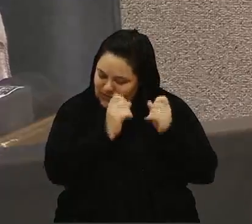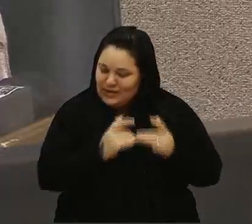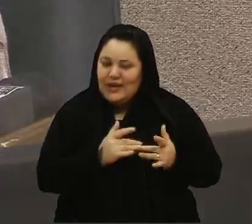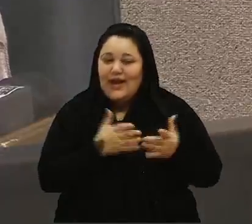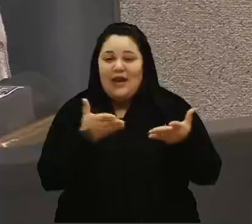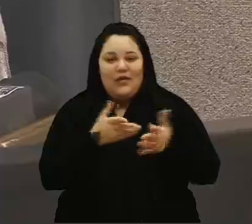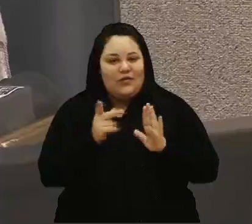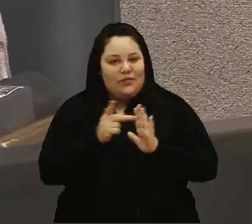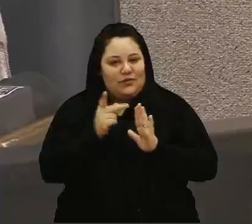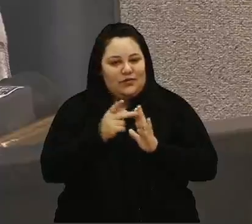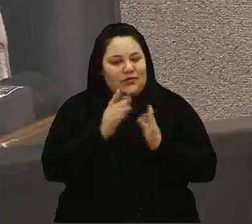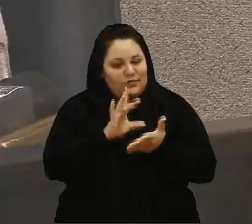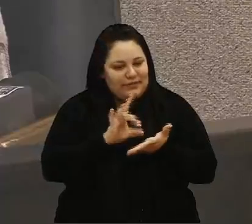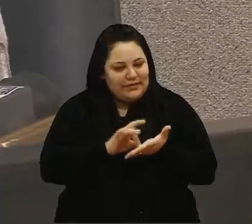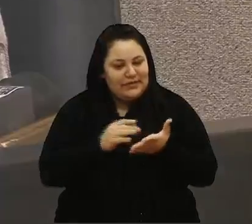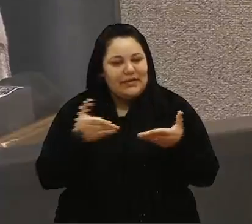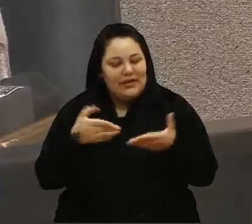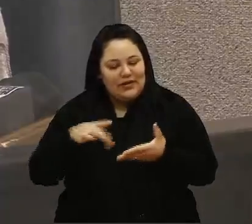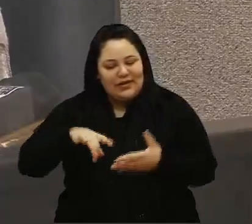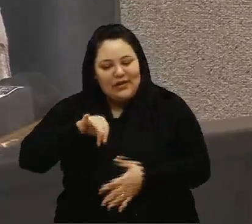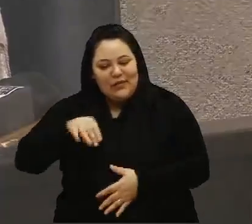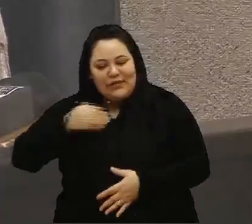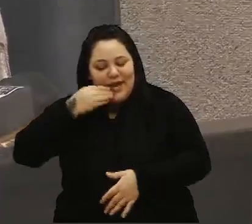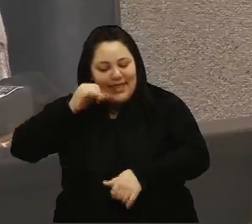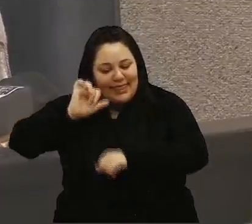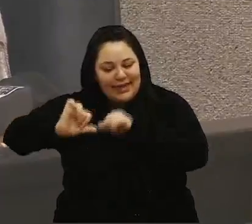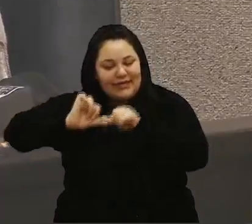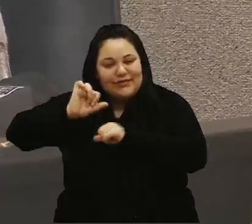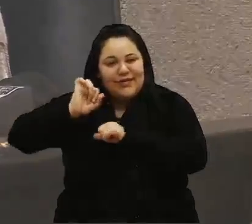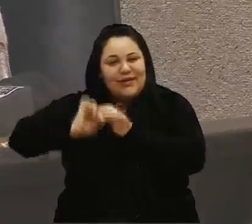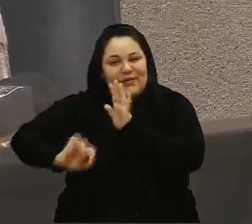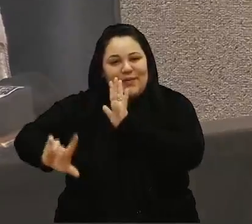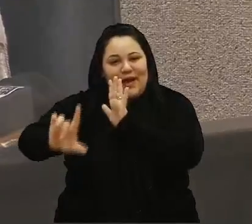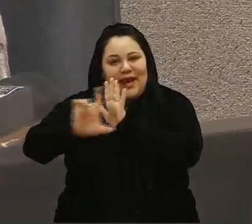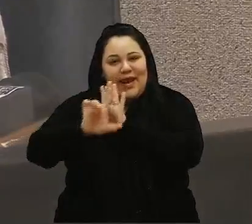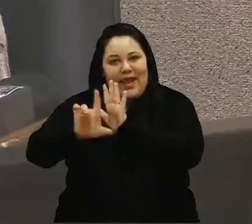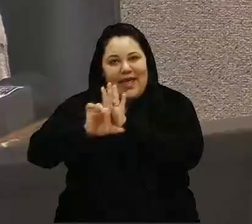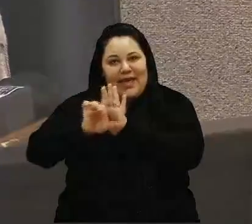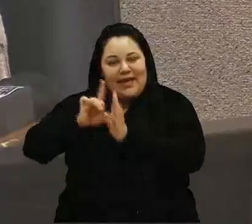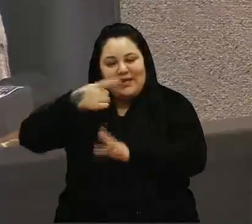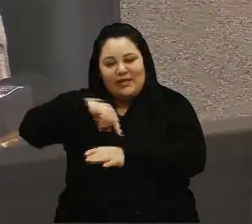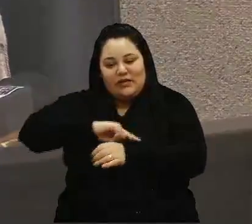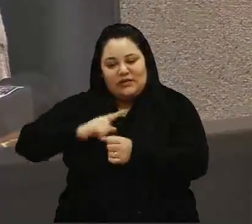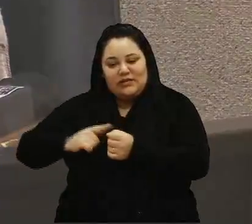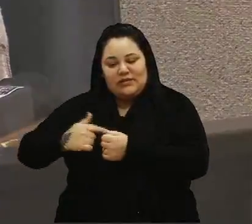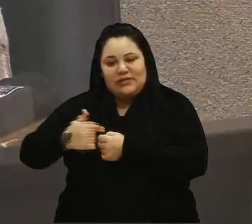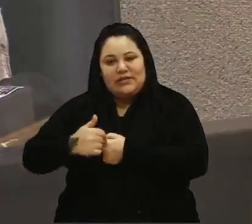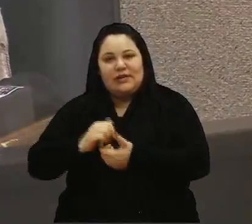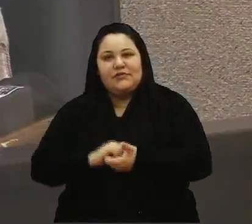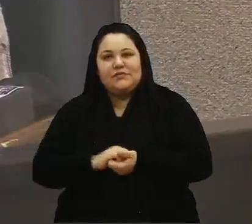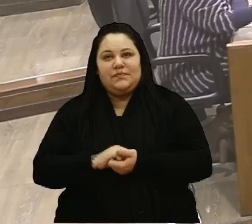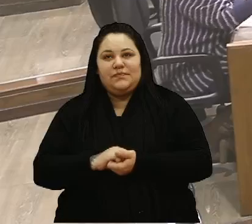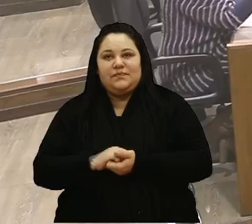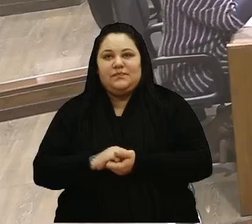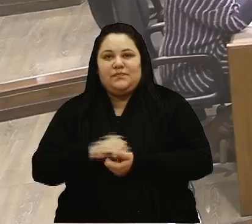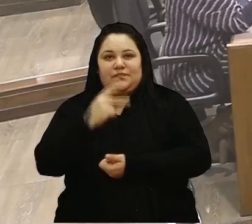protocolado. E agora, a gente tem a oportunidade de tornar isso uma lei na nossa cidade. Seu à parte, vereadora